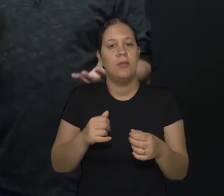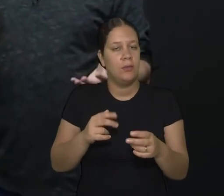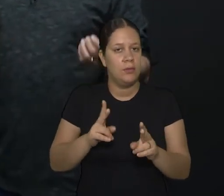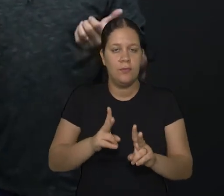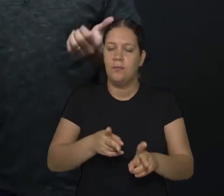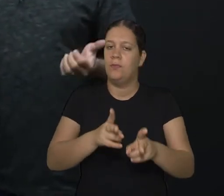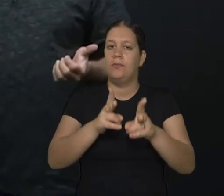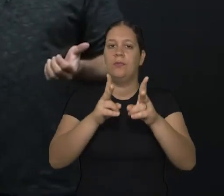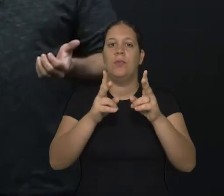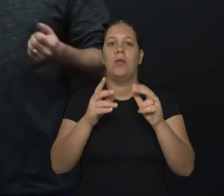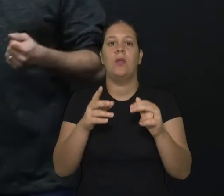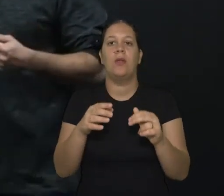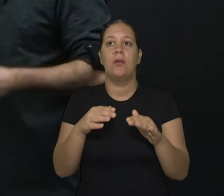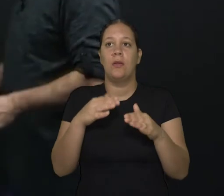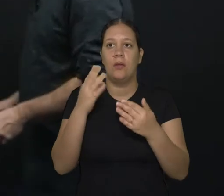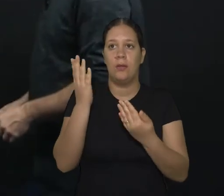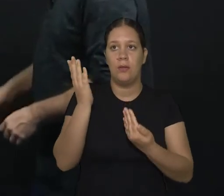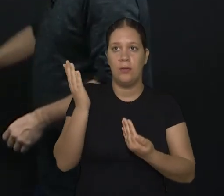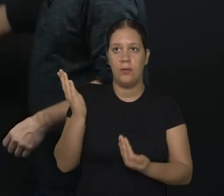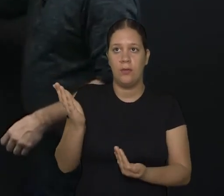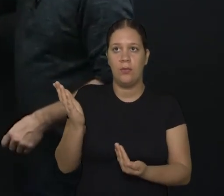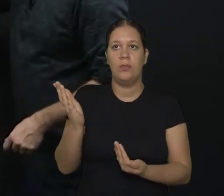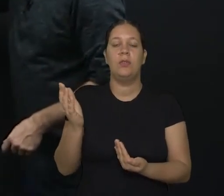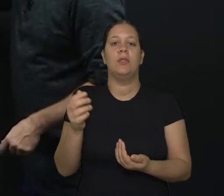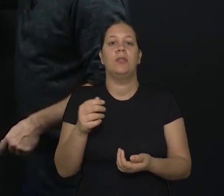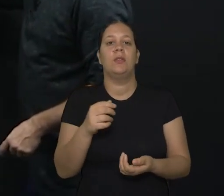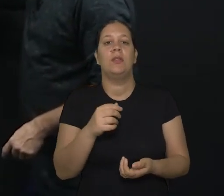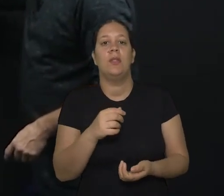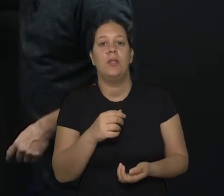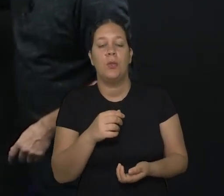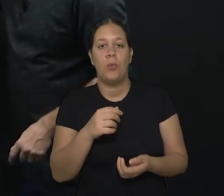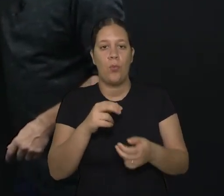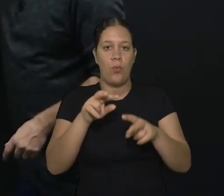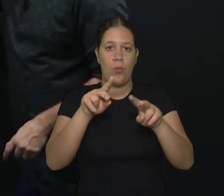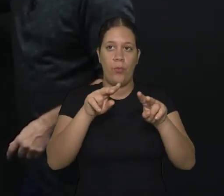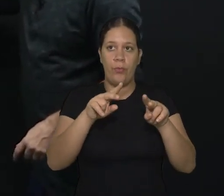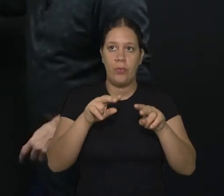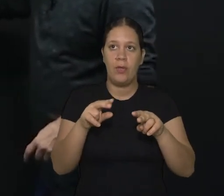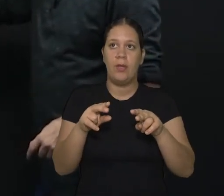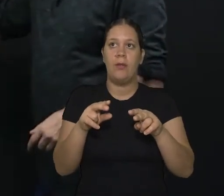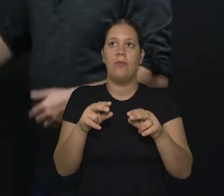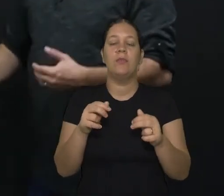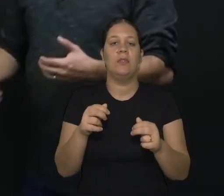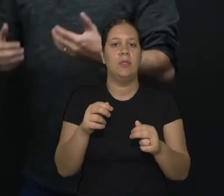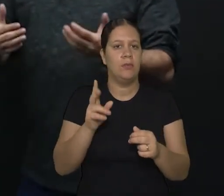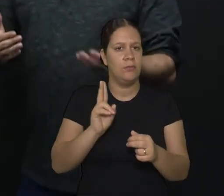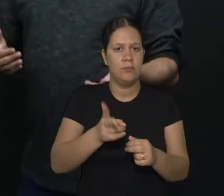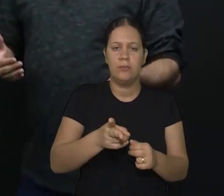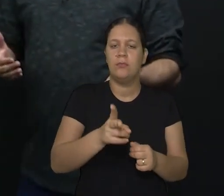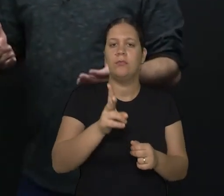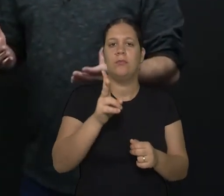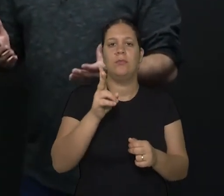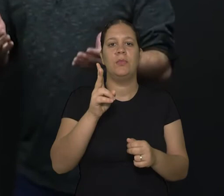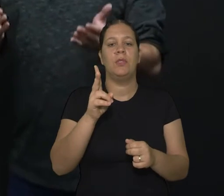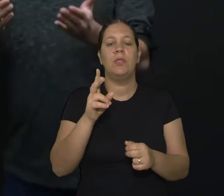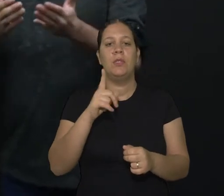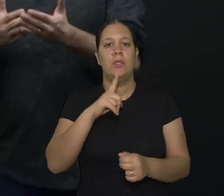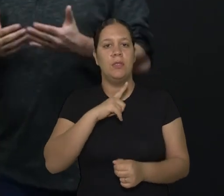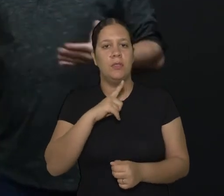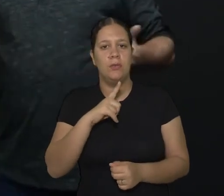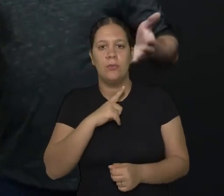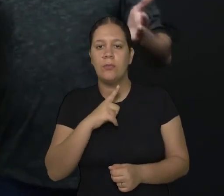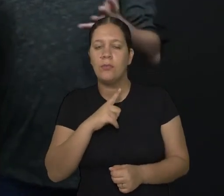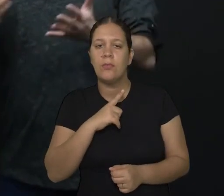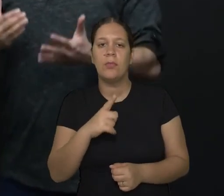infinitas soluções também. Então aqui, olha lá, retas coincidentes, a solução é infinita, ou seja,